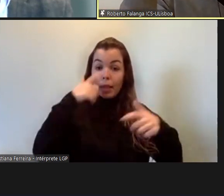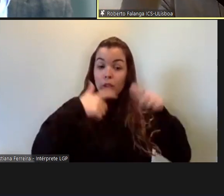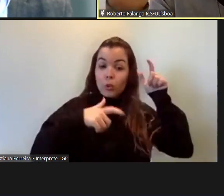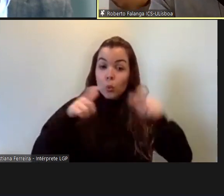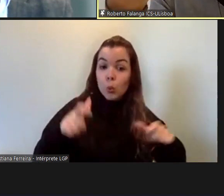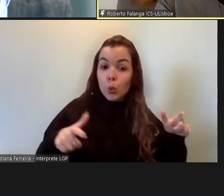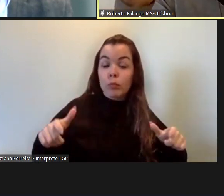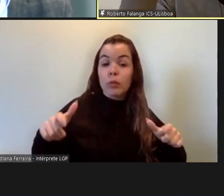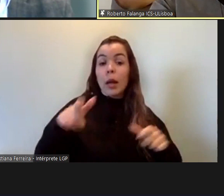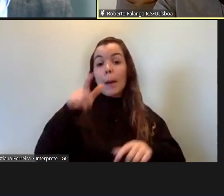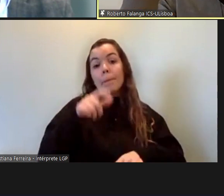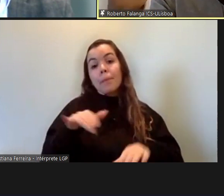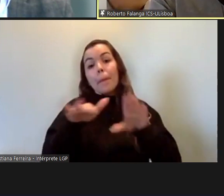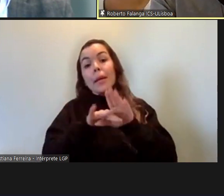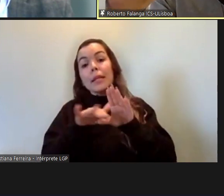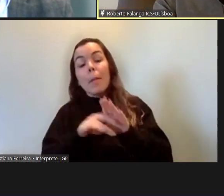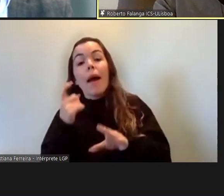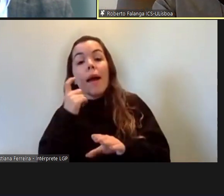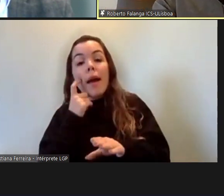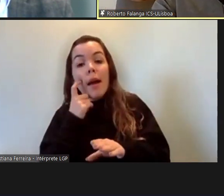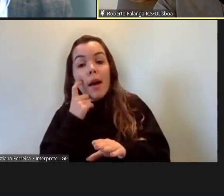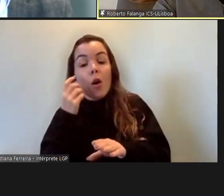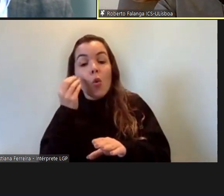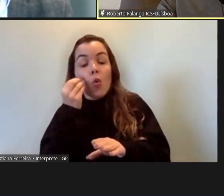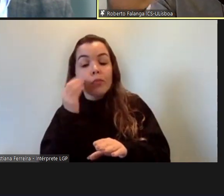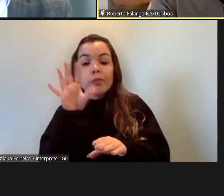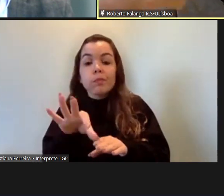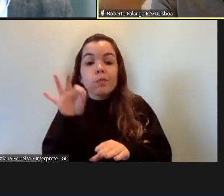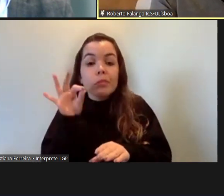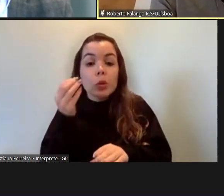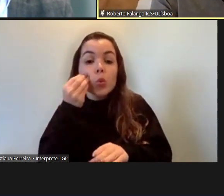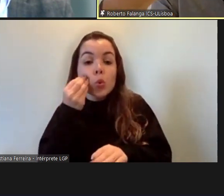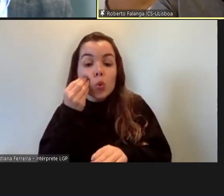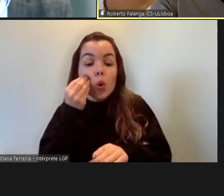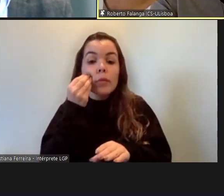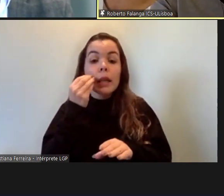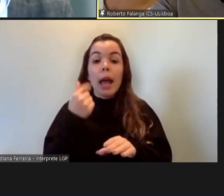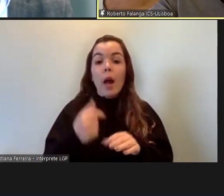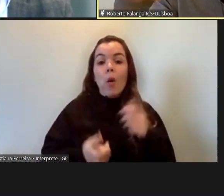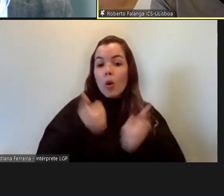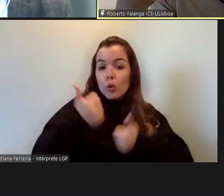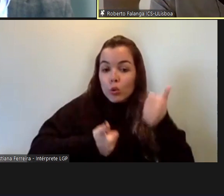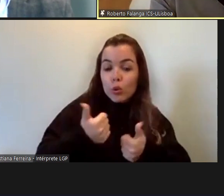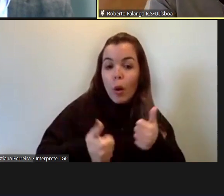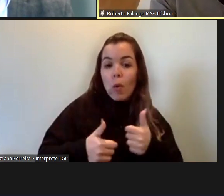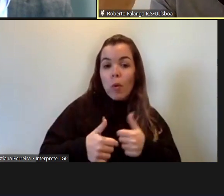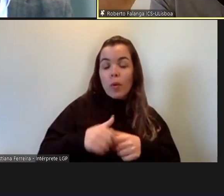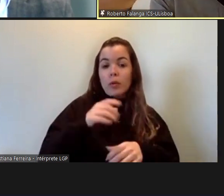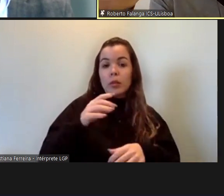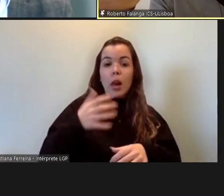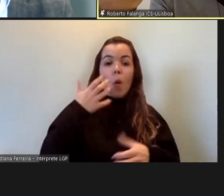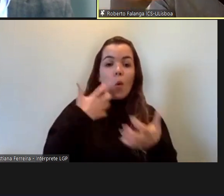os participantes são selecionados com base num sorteio. Portanto, existe uma seleção